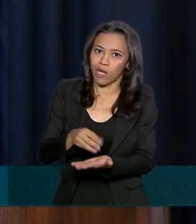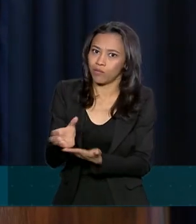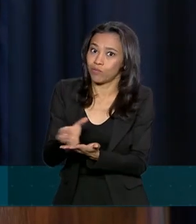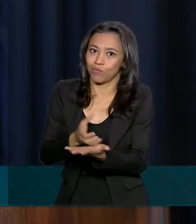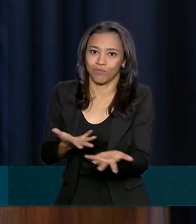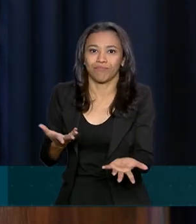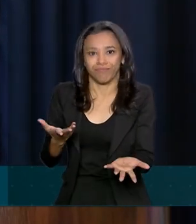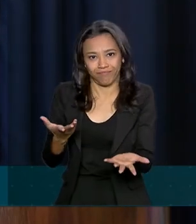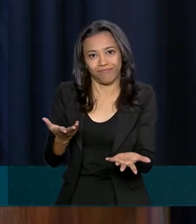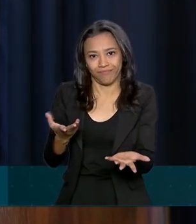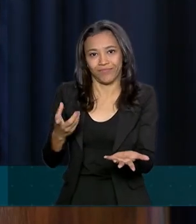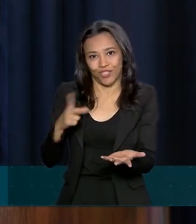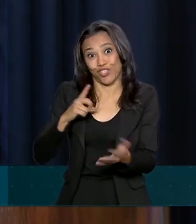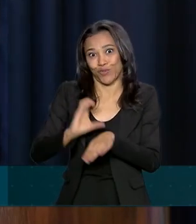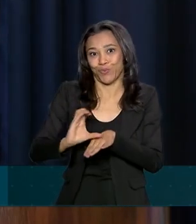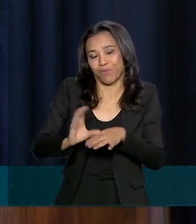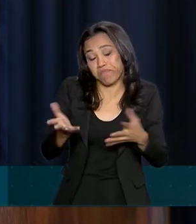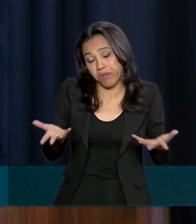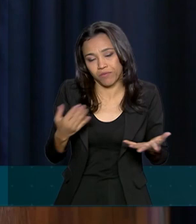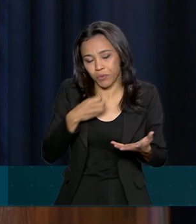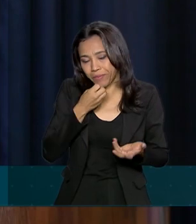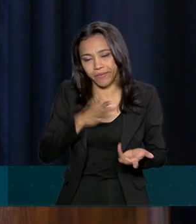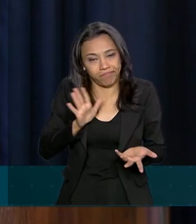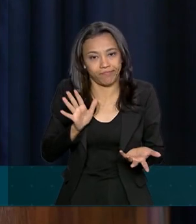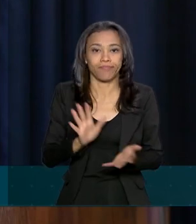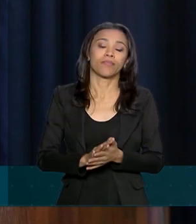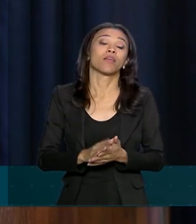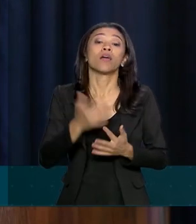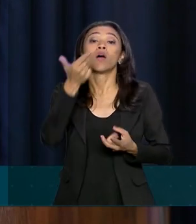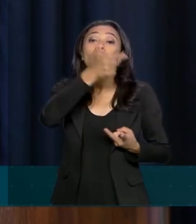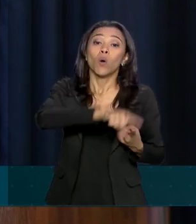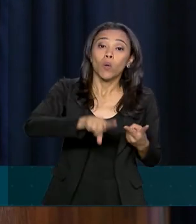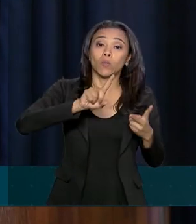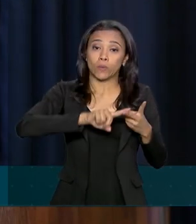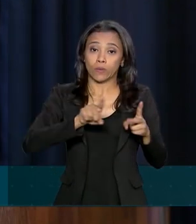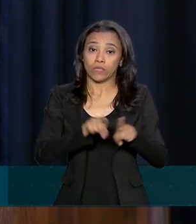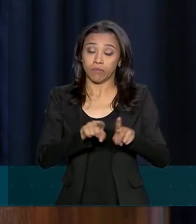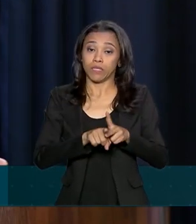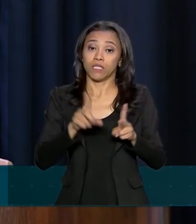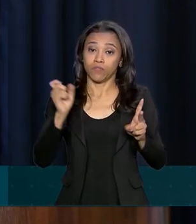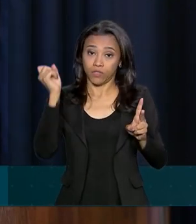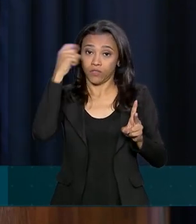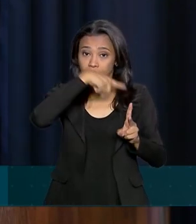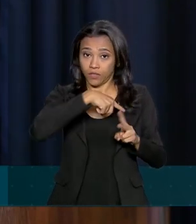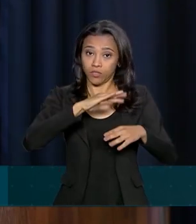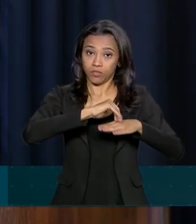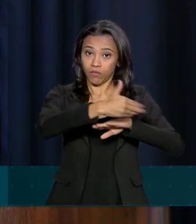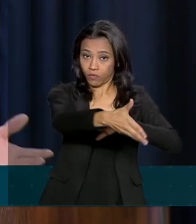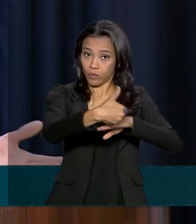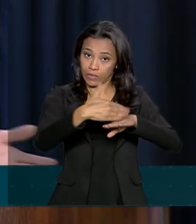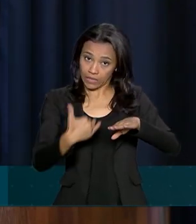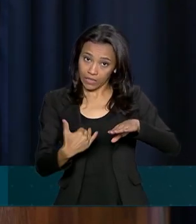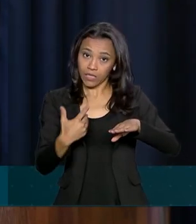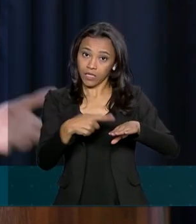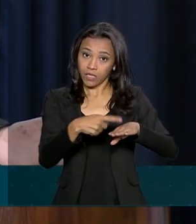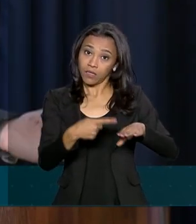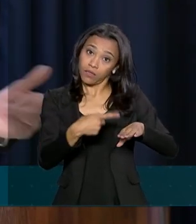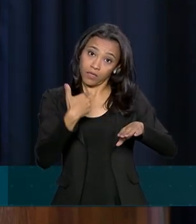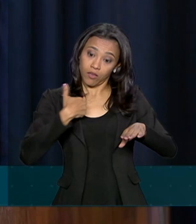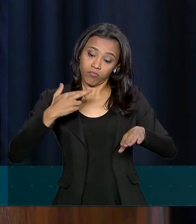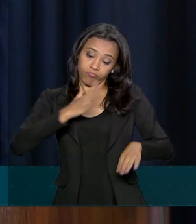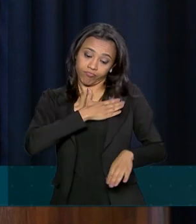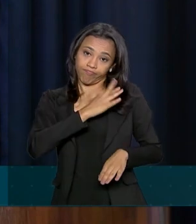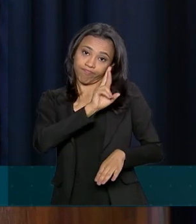curso. Mas tudo bem. E a outra missão que eu tive também, bastante complexa na fronteira, jovem, e caiu no meu colo, porque